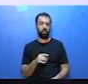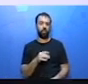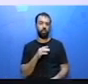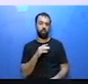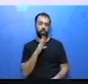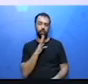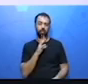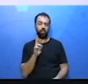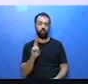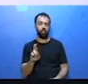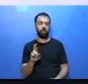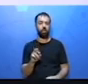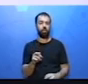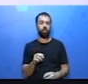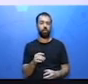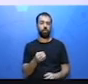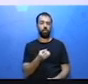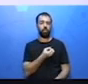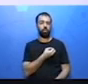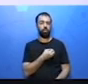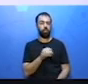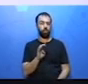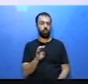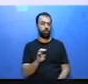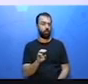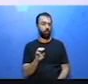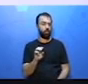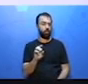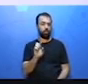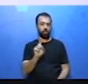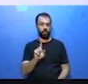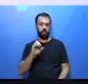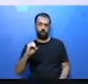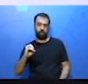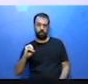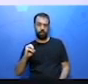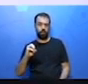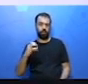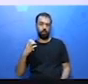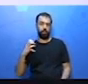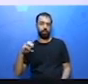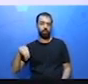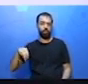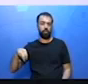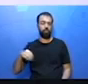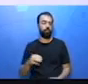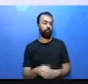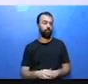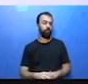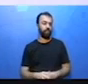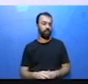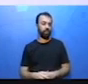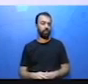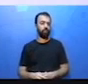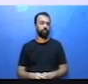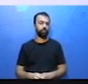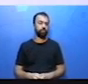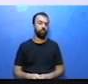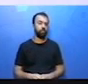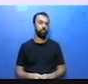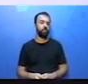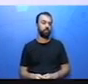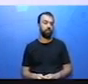vamos lá na fórmula do comprimento. Está aqui essa circunferência, o raio 10,